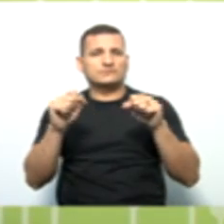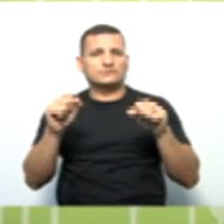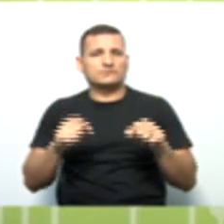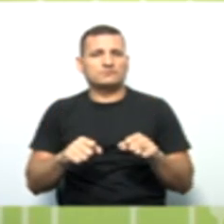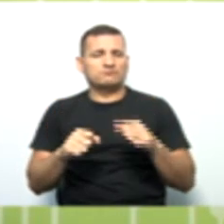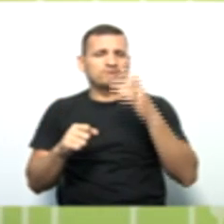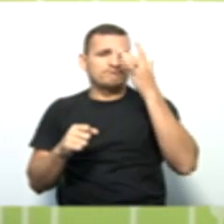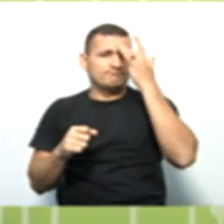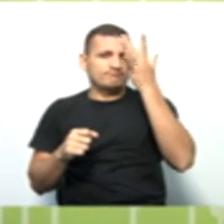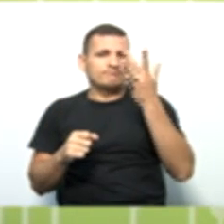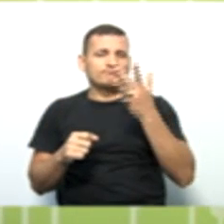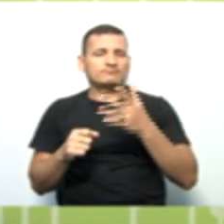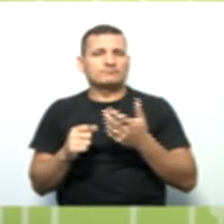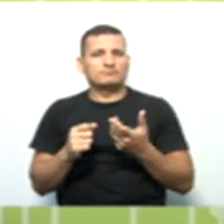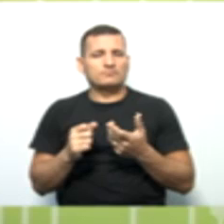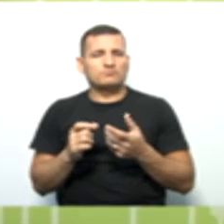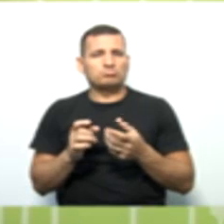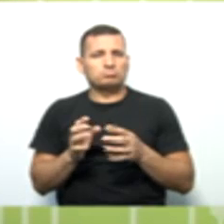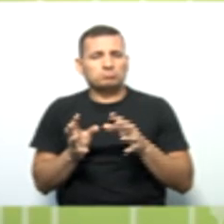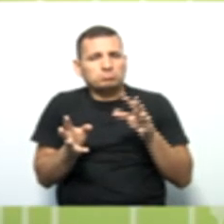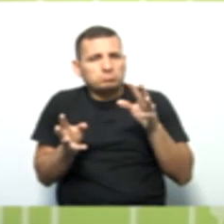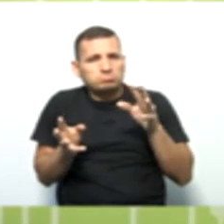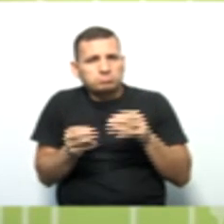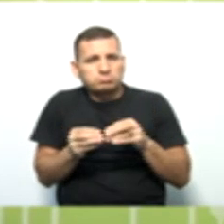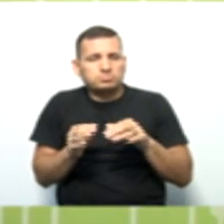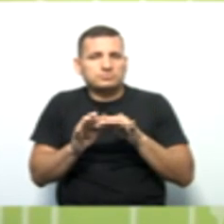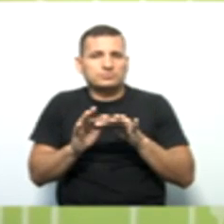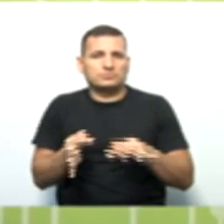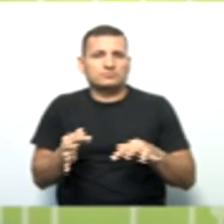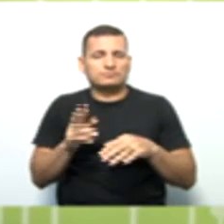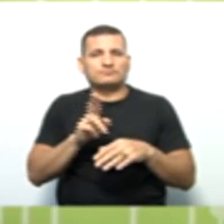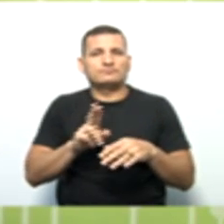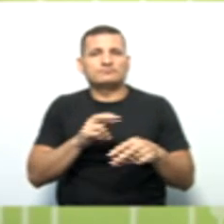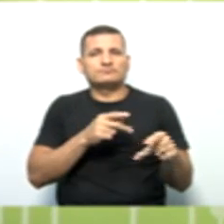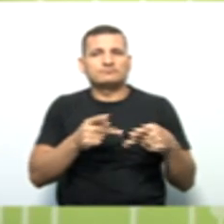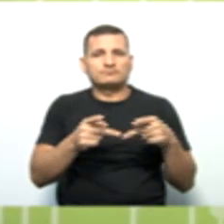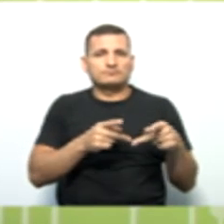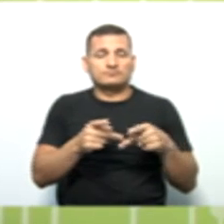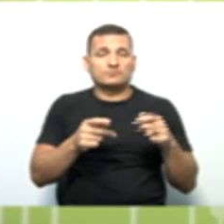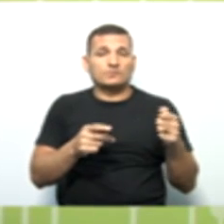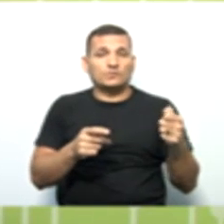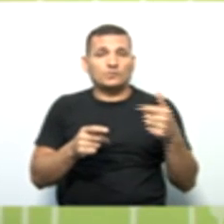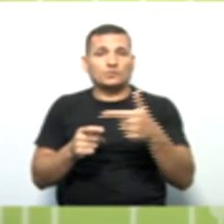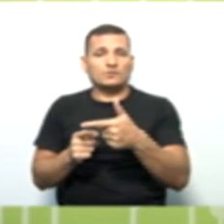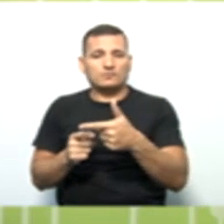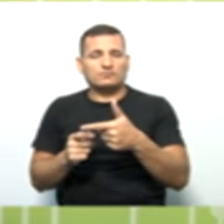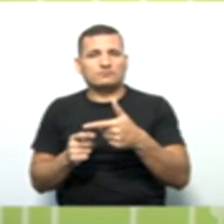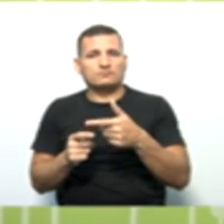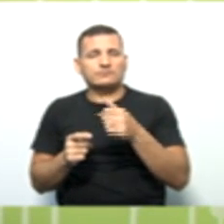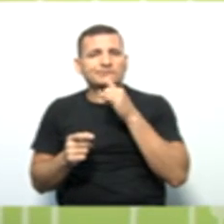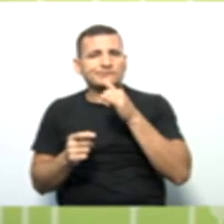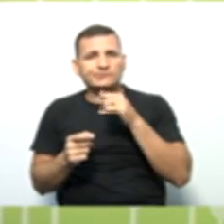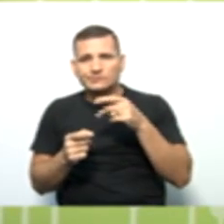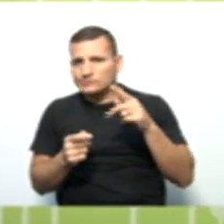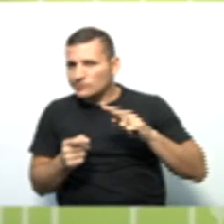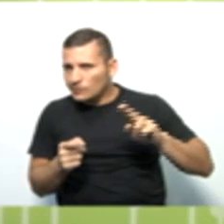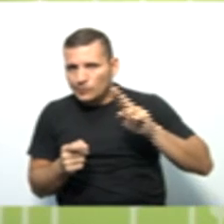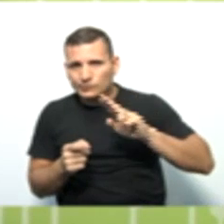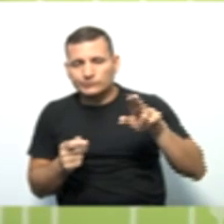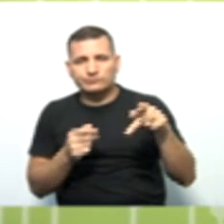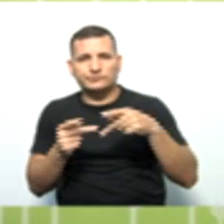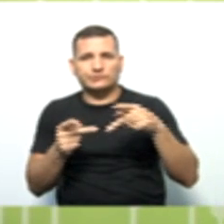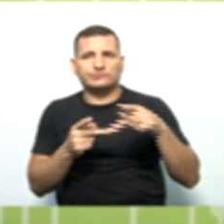mais fácil, tão mais prática, né? Utilizando o projeto, do que você fazer as coisas sem uma orientação, sem